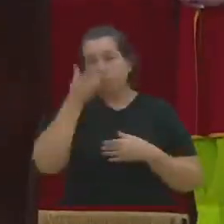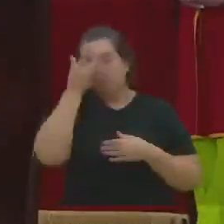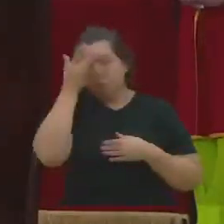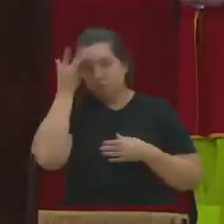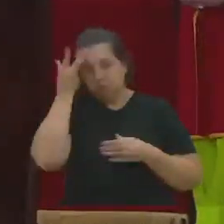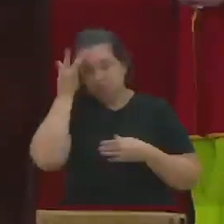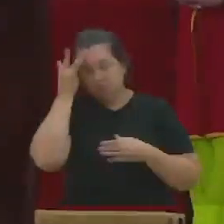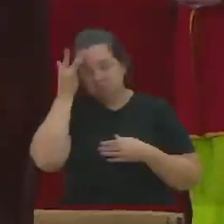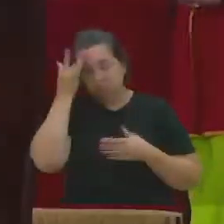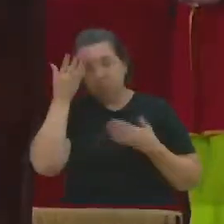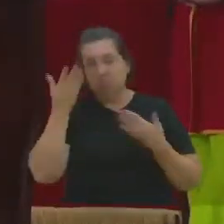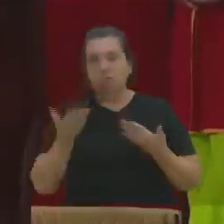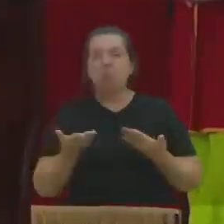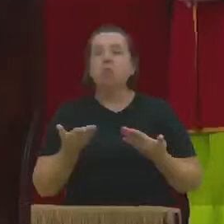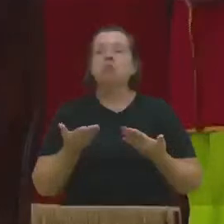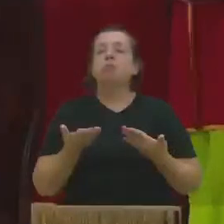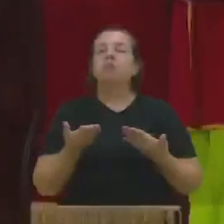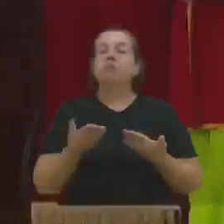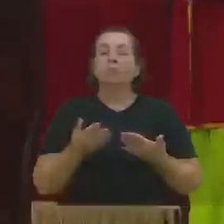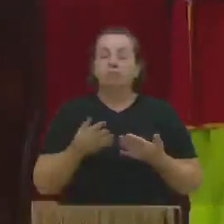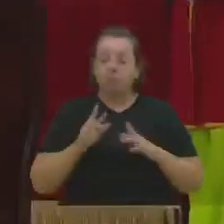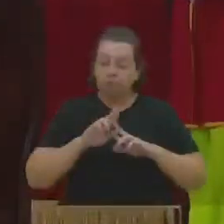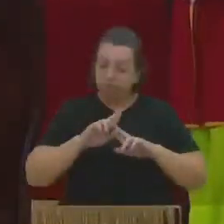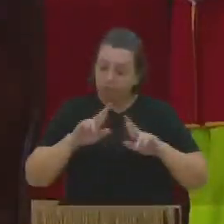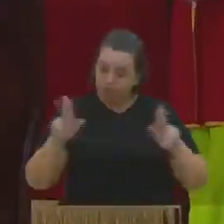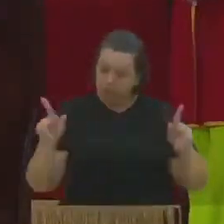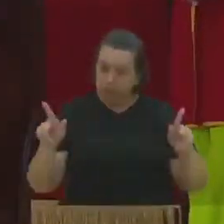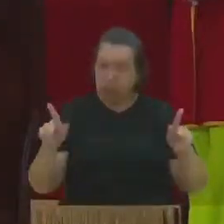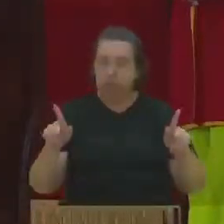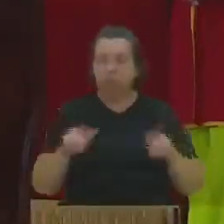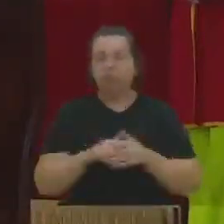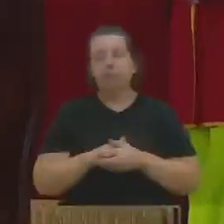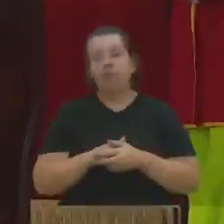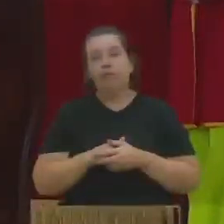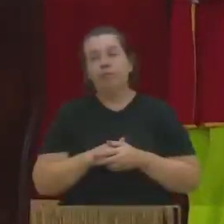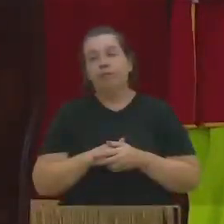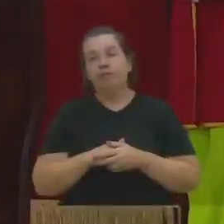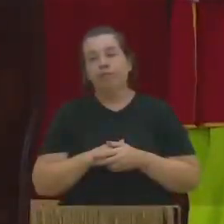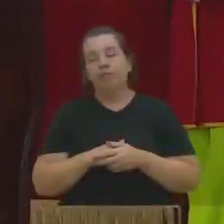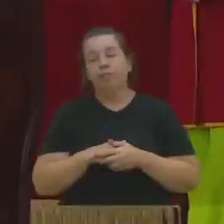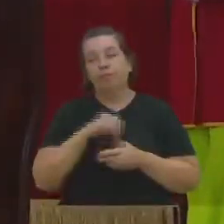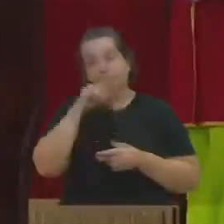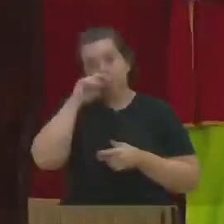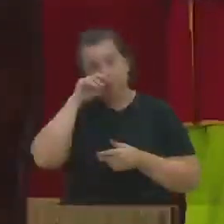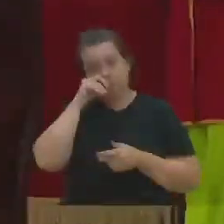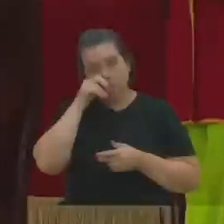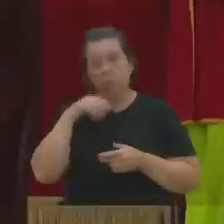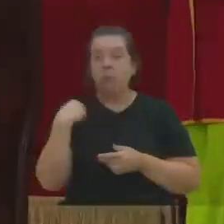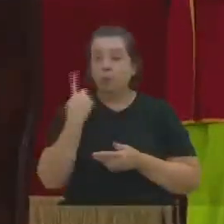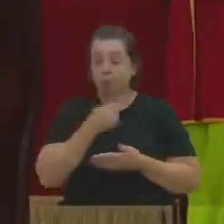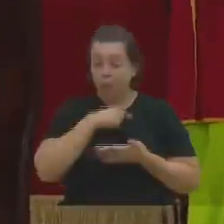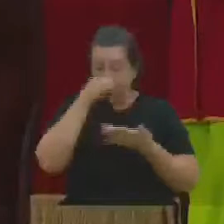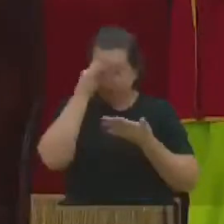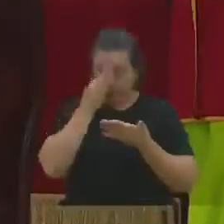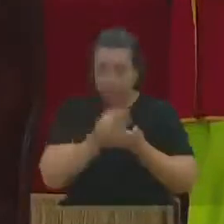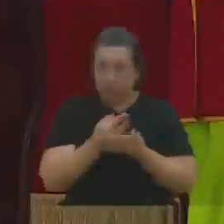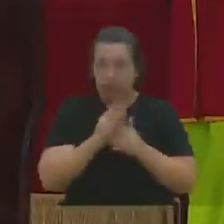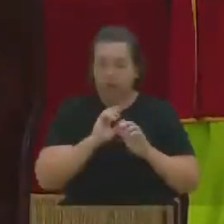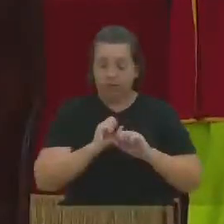homens e mulheres diferentes. Por onde? Pela nossa fé.